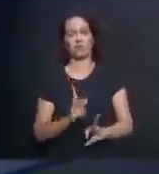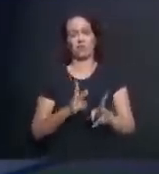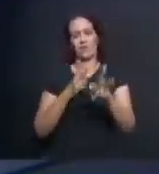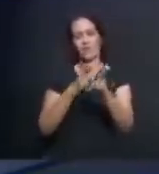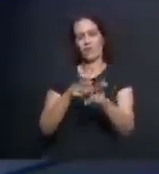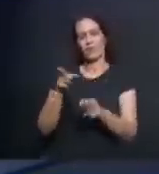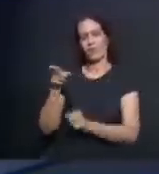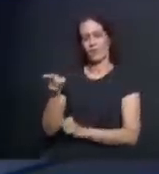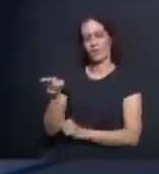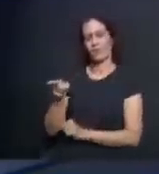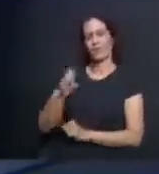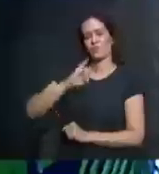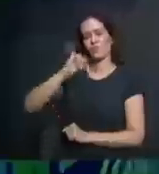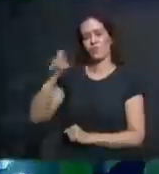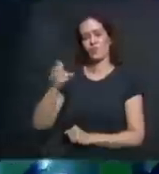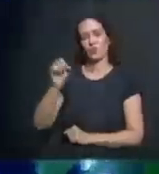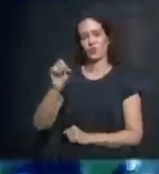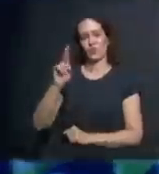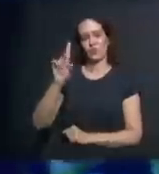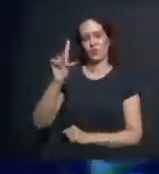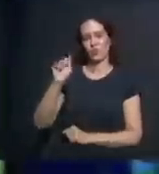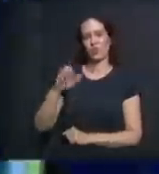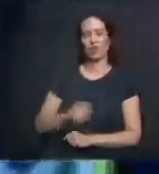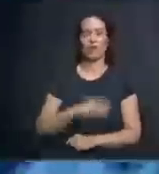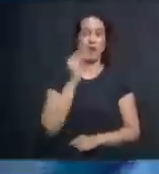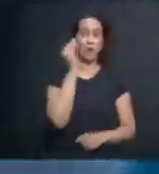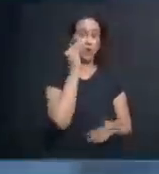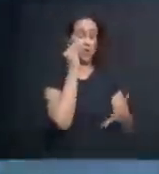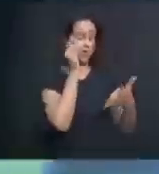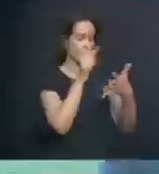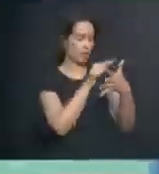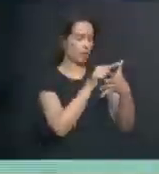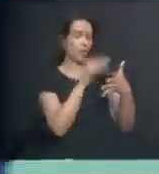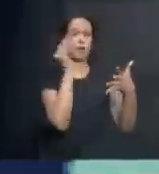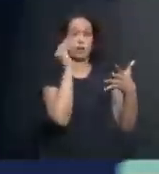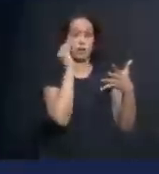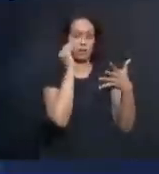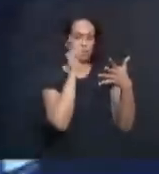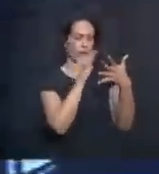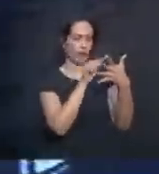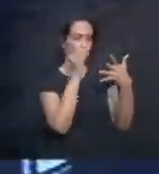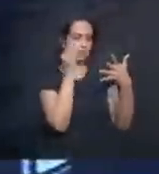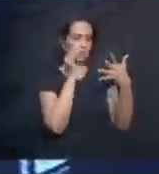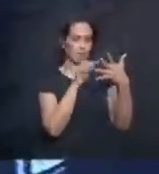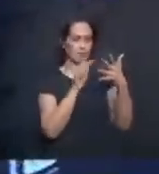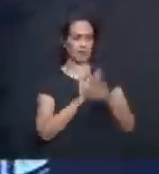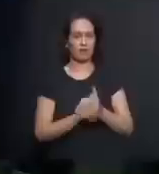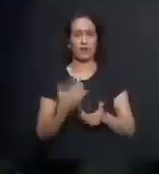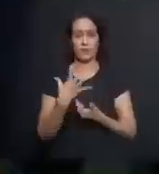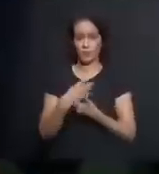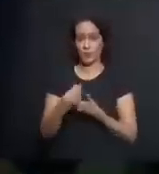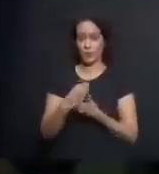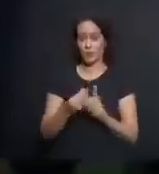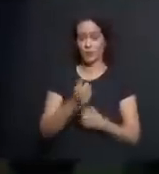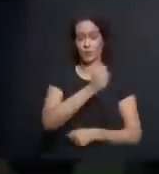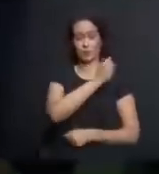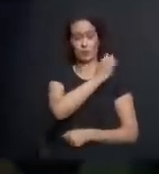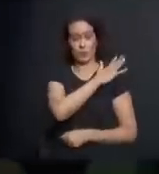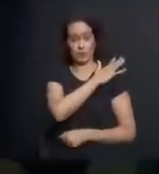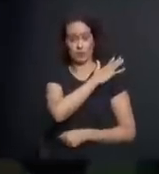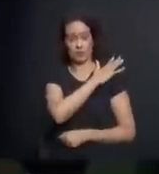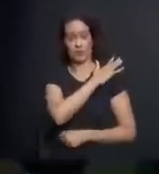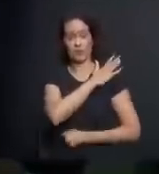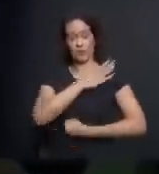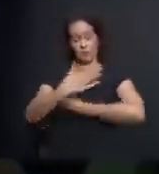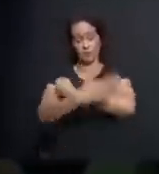Não, deixa eu tentar isso aqui. Ai, deixa eu tentar isso aqui. Ai, deixa eu tentar isso aqui. Fala comigo, Capitão América. Capitão América. É com